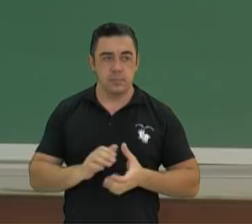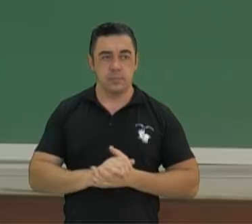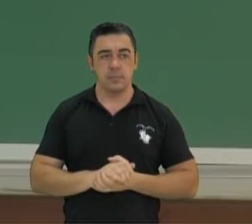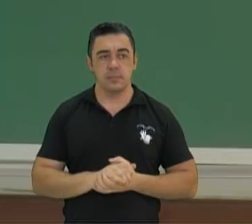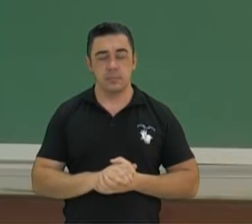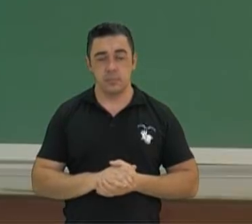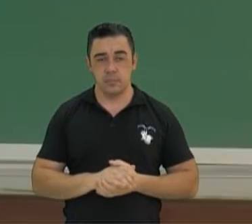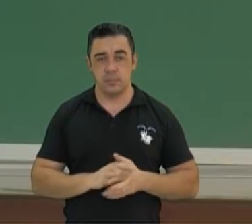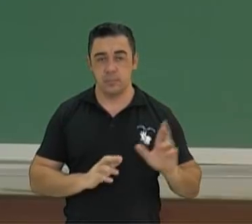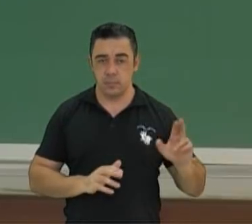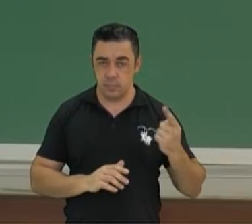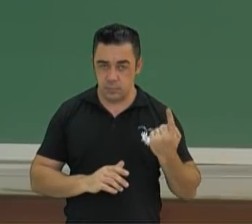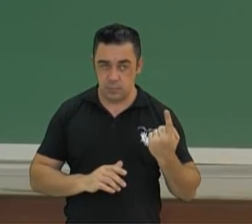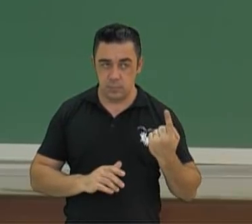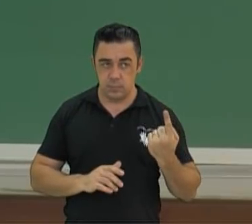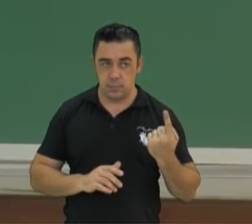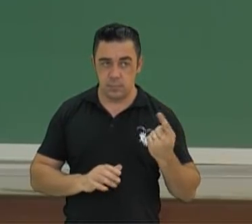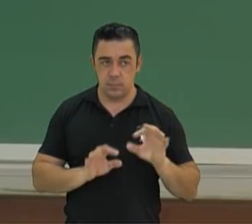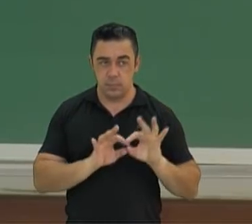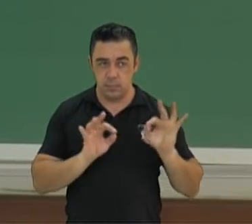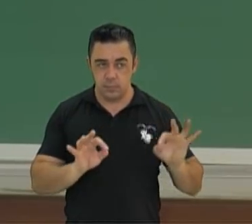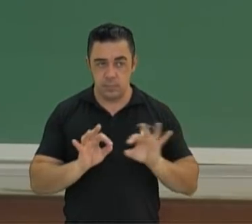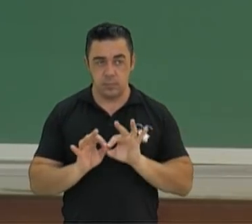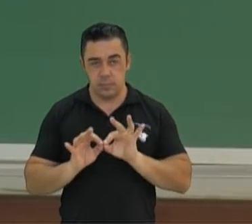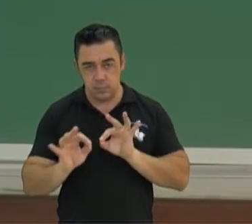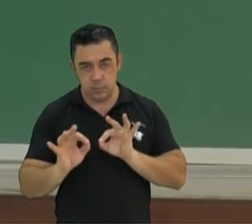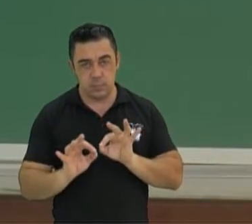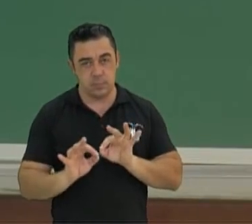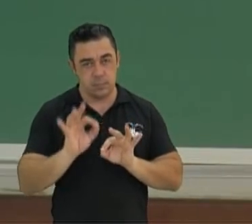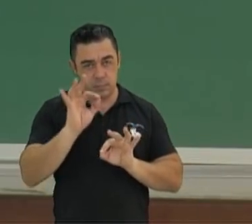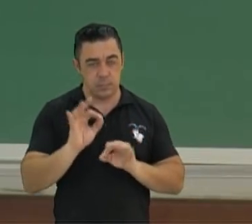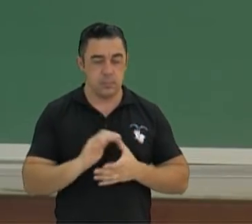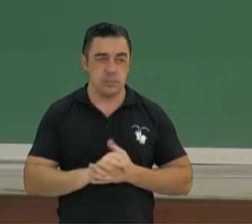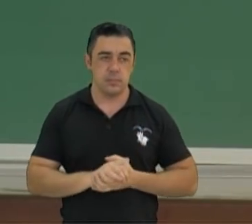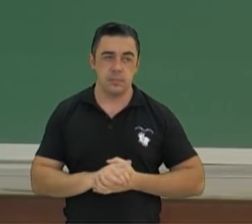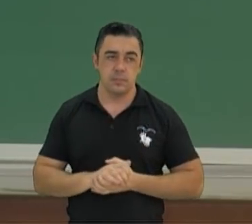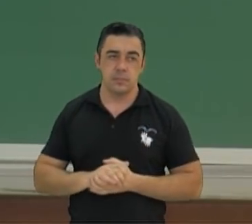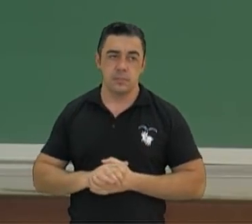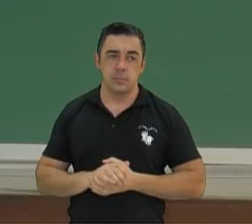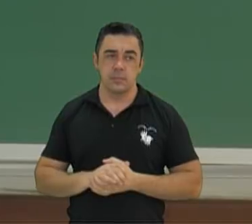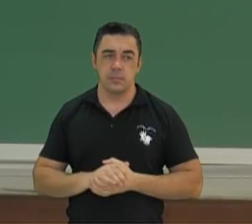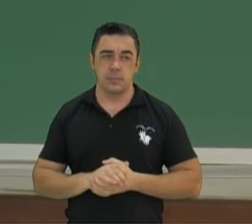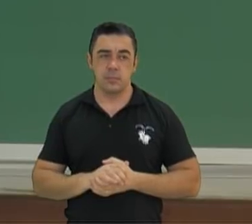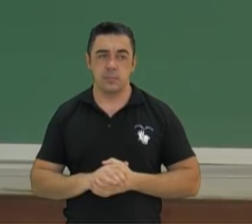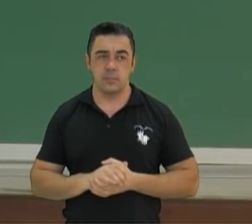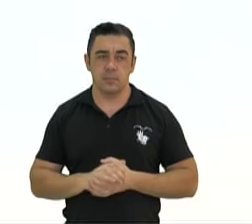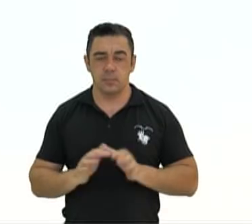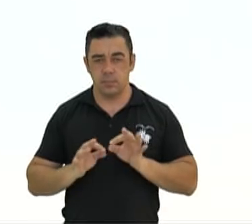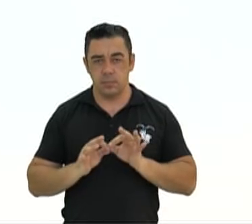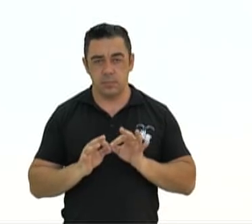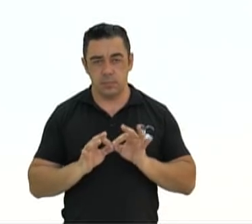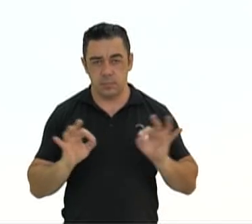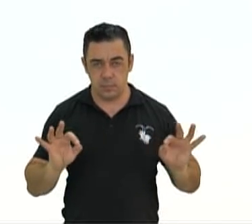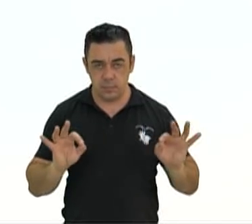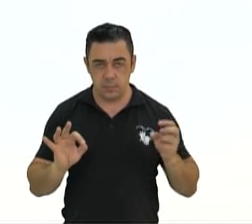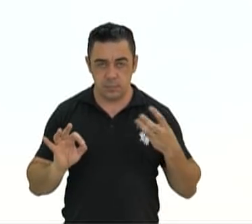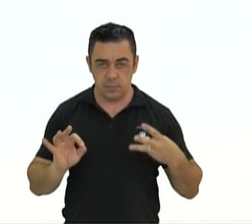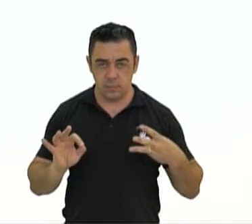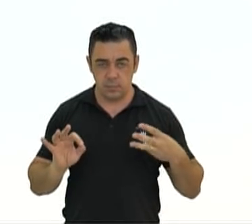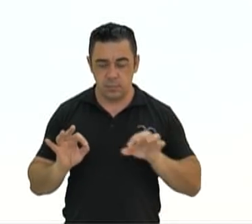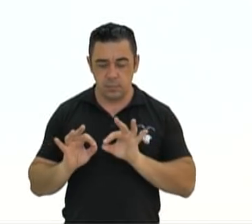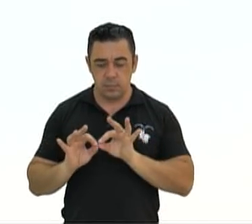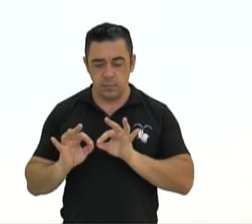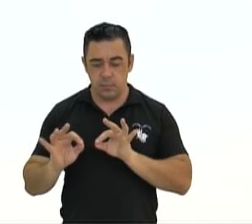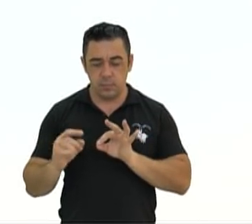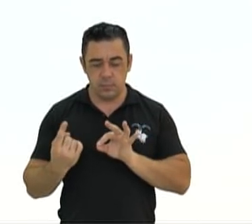Bloco retangular 1, nós vamos fazer comprimento vezes largura vezes altura. Olhando aqui, quem é o comprimento? 3. Quem é